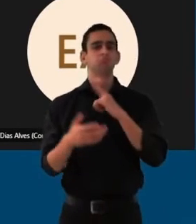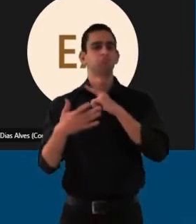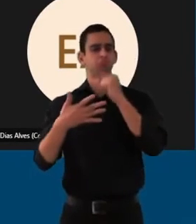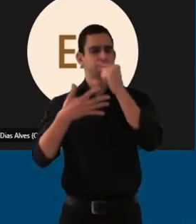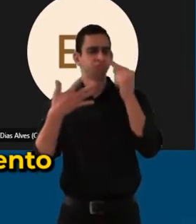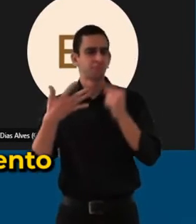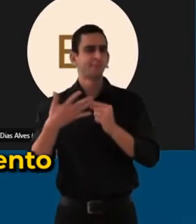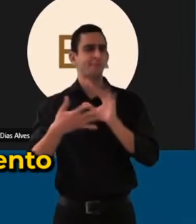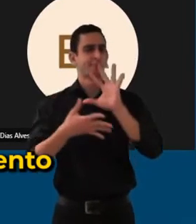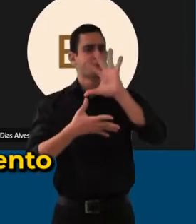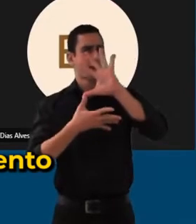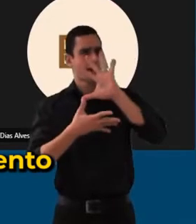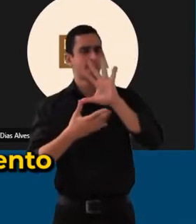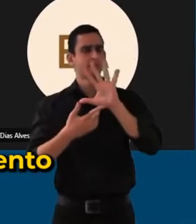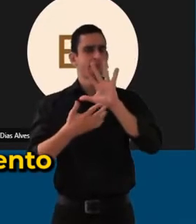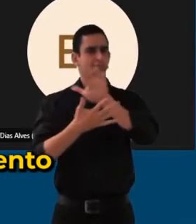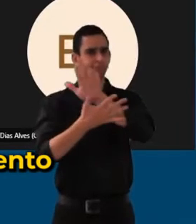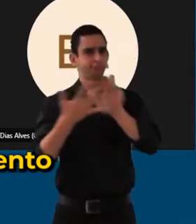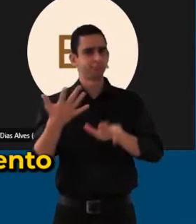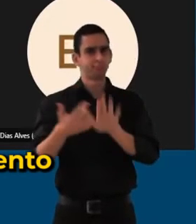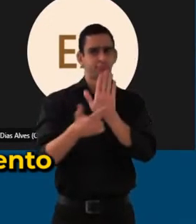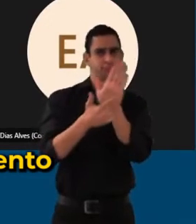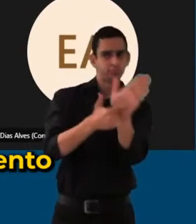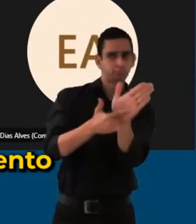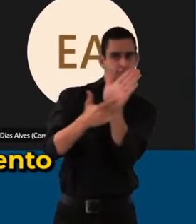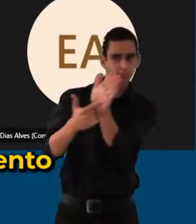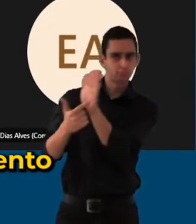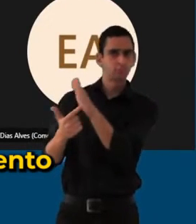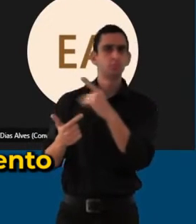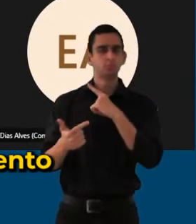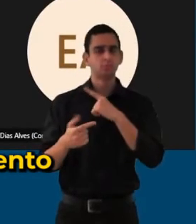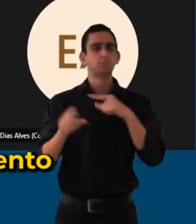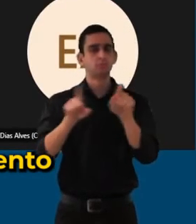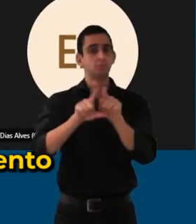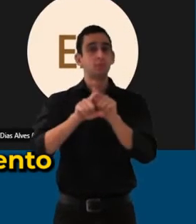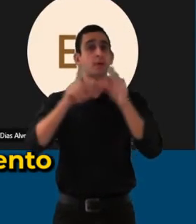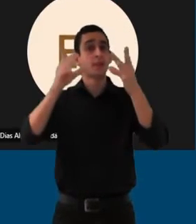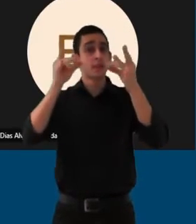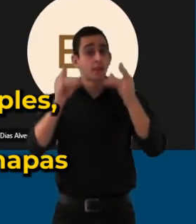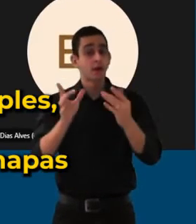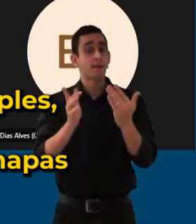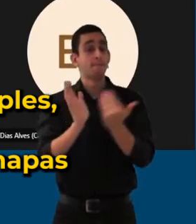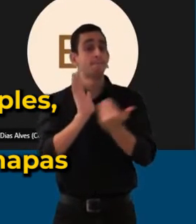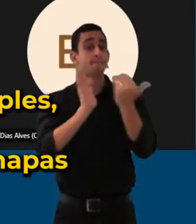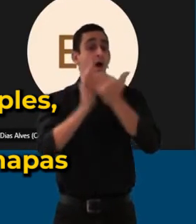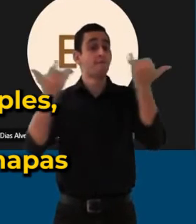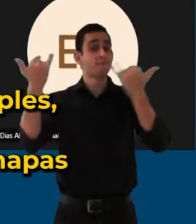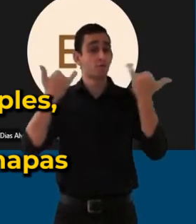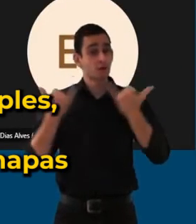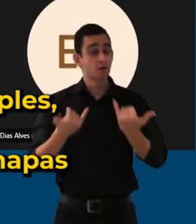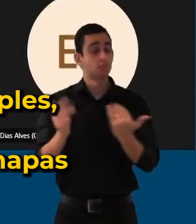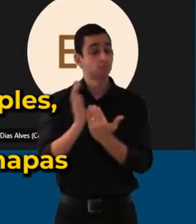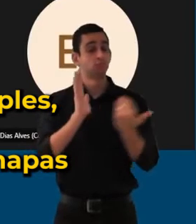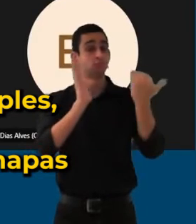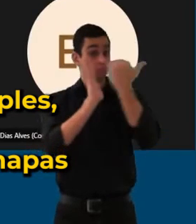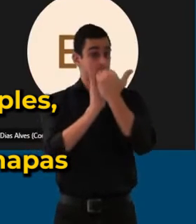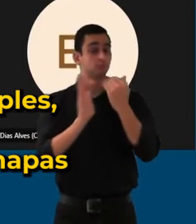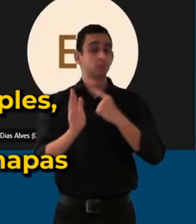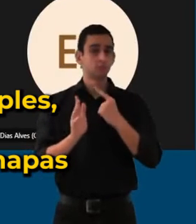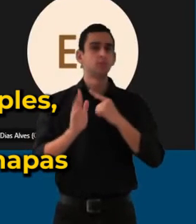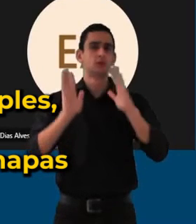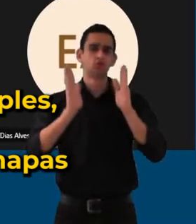mapas, etc., que requer, então, um maior detalhamento dessas informações. Ela está certa, né, que a gente fez um